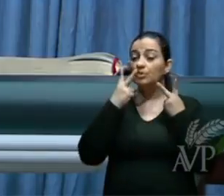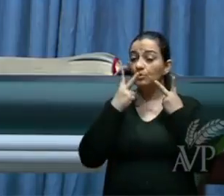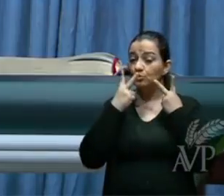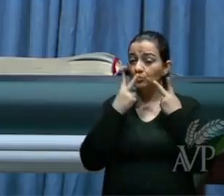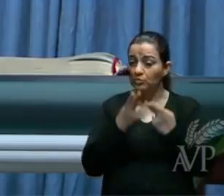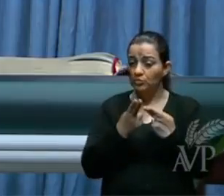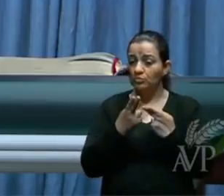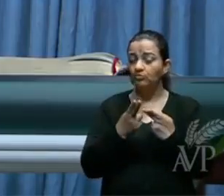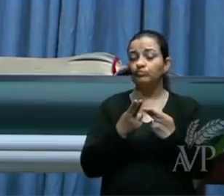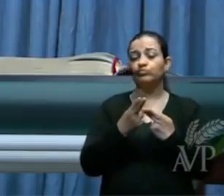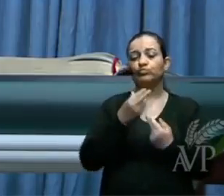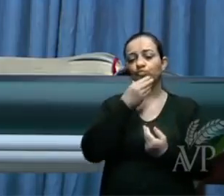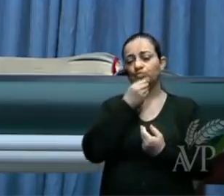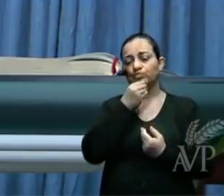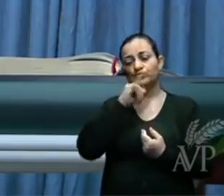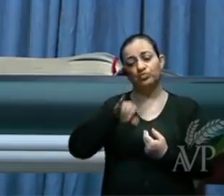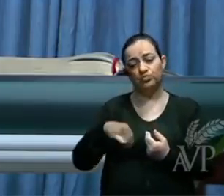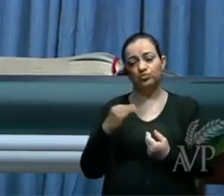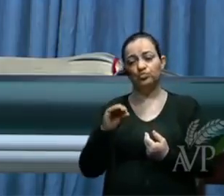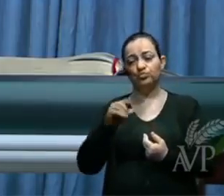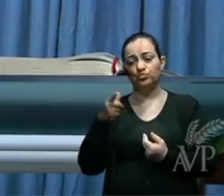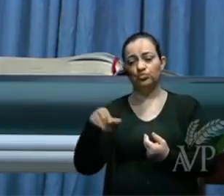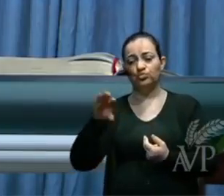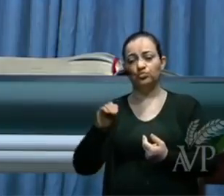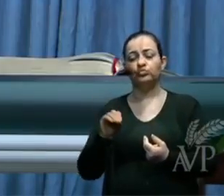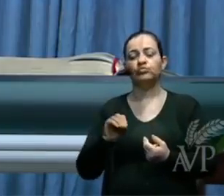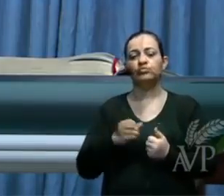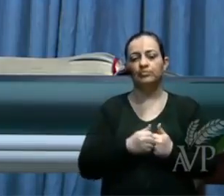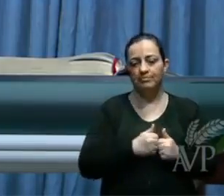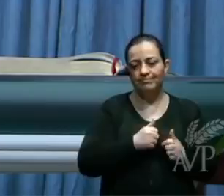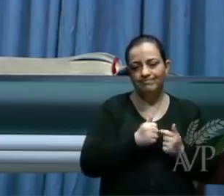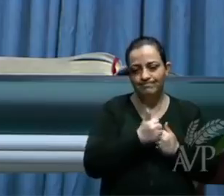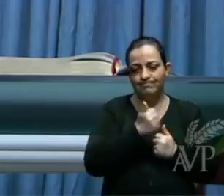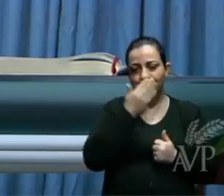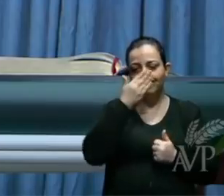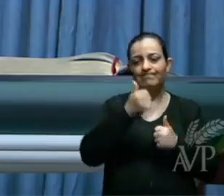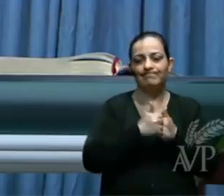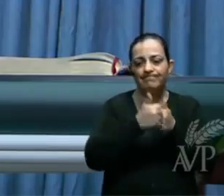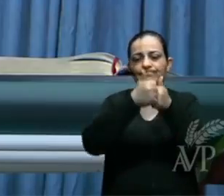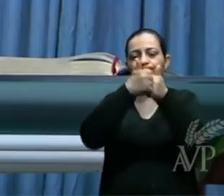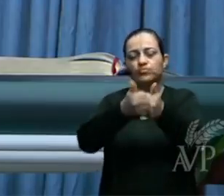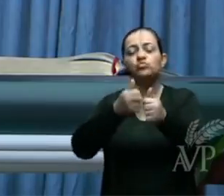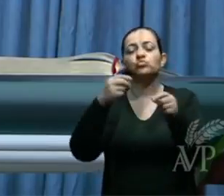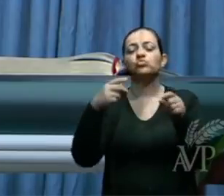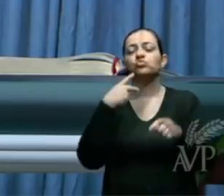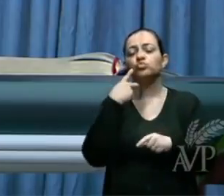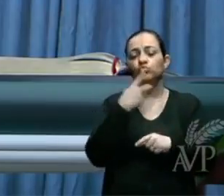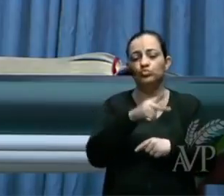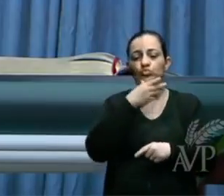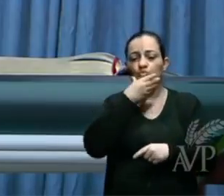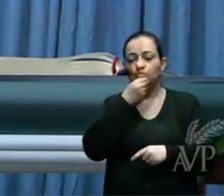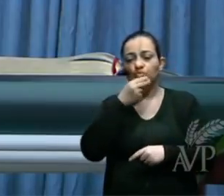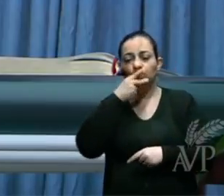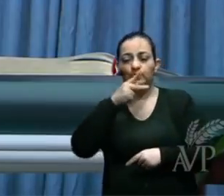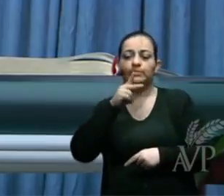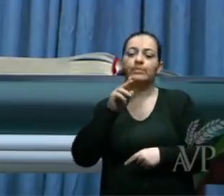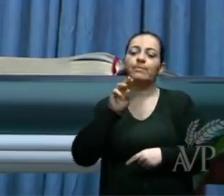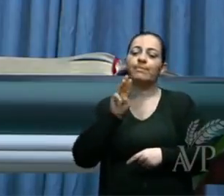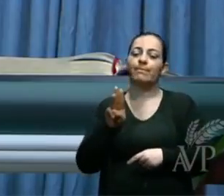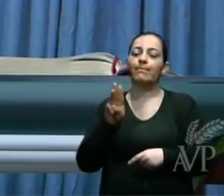foi enviado com o pacu solta a minha primeira vinda tu tem sido enviado com uma mensagem